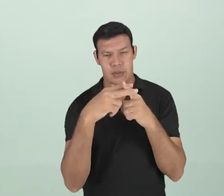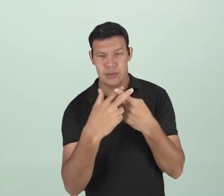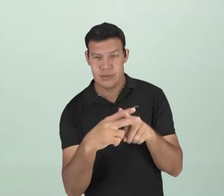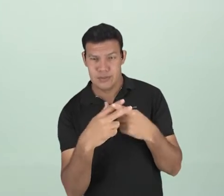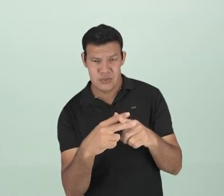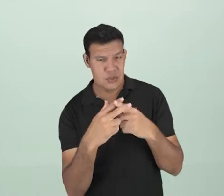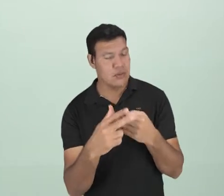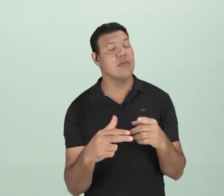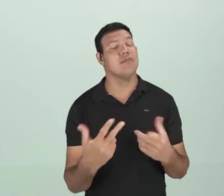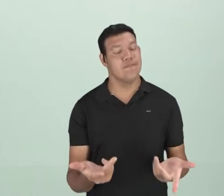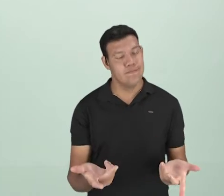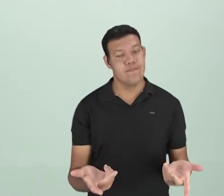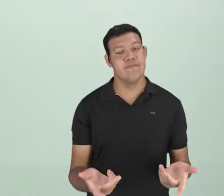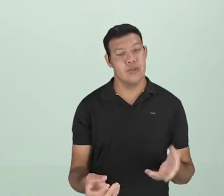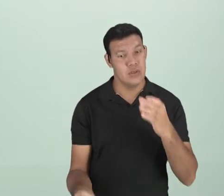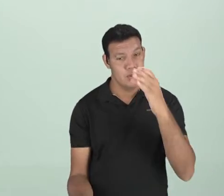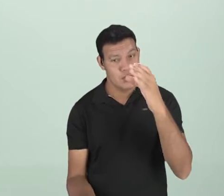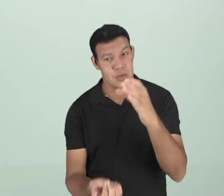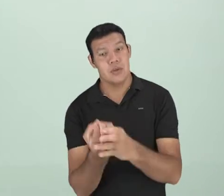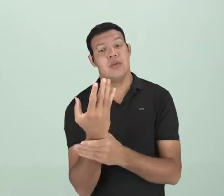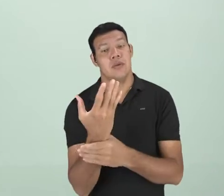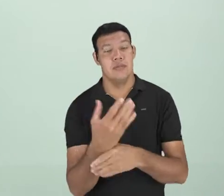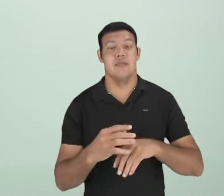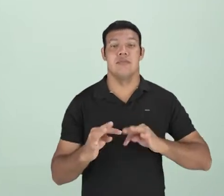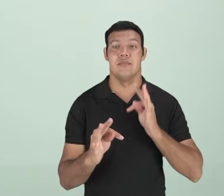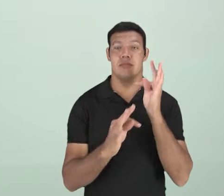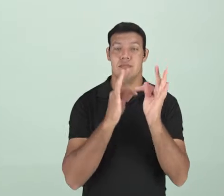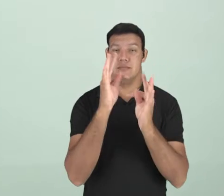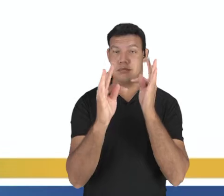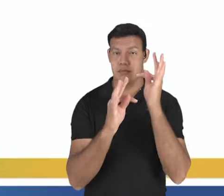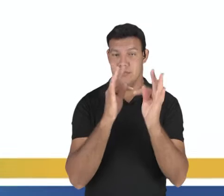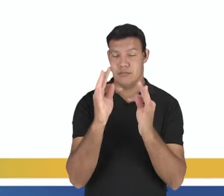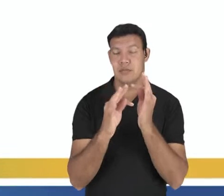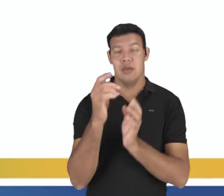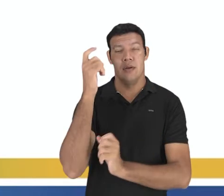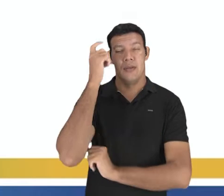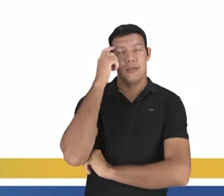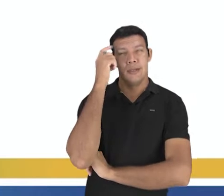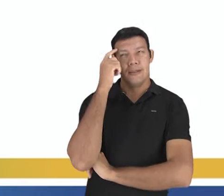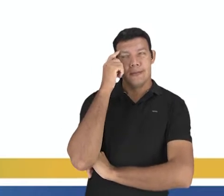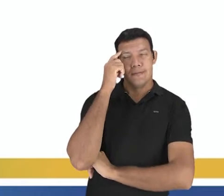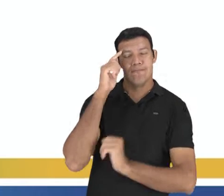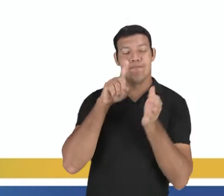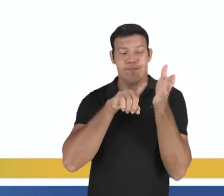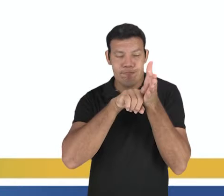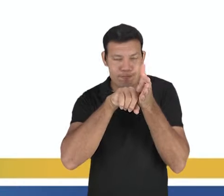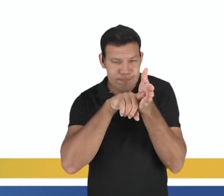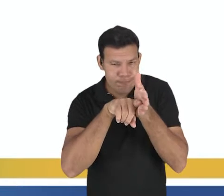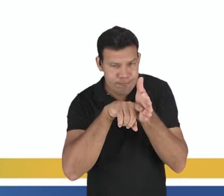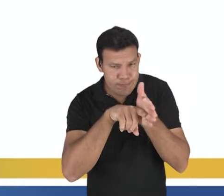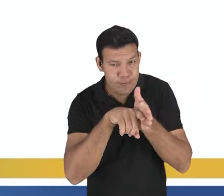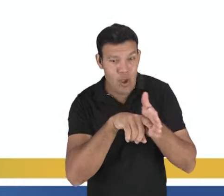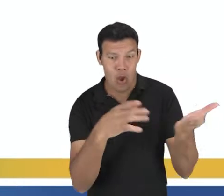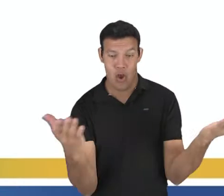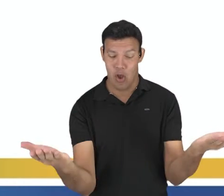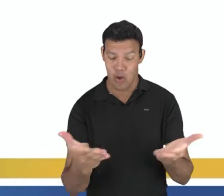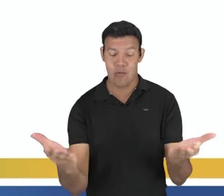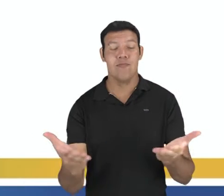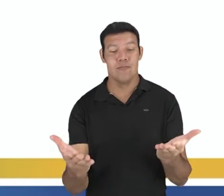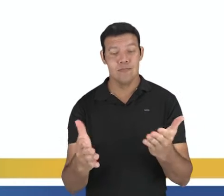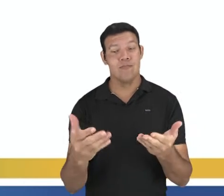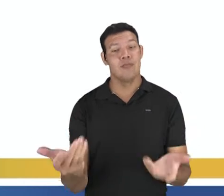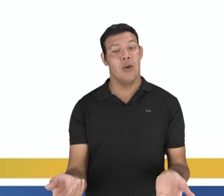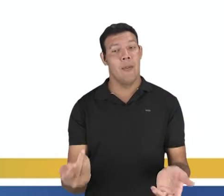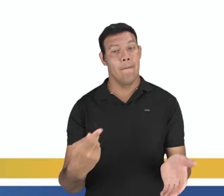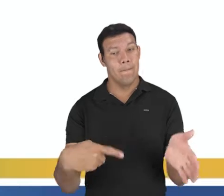ferramentas, tudo isso nasceu da tecnologia. Alguém pensou, pesquisou e hoje está em nossas